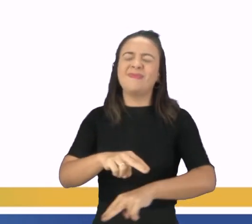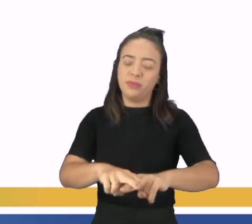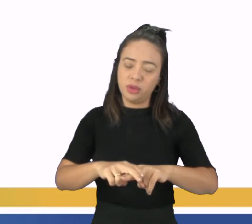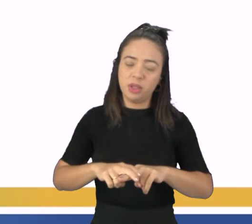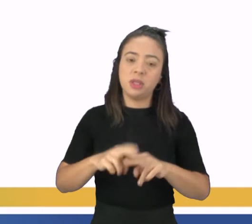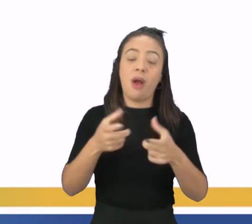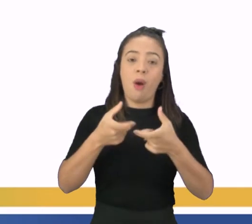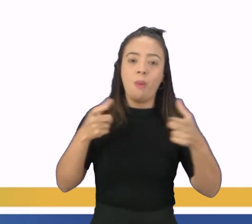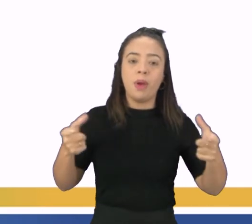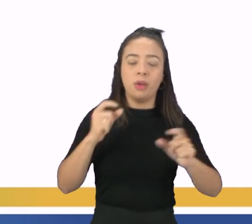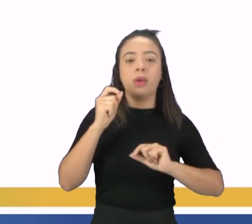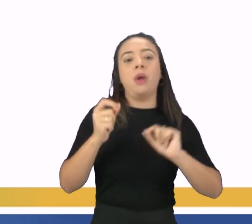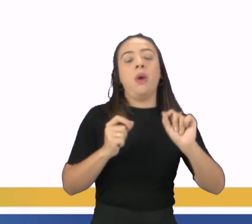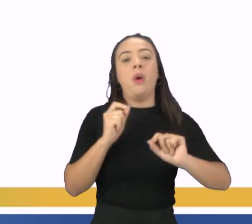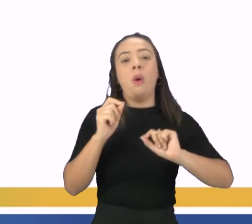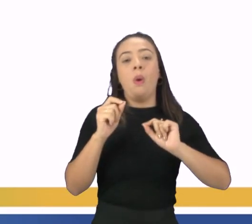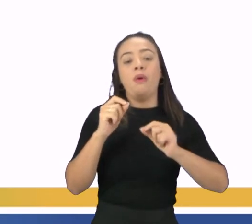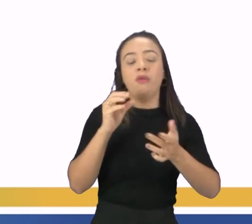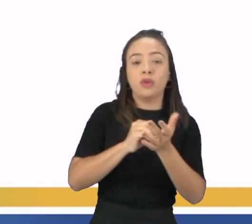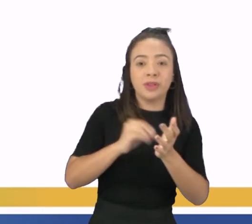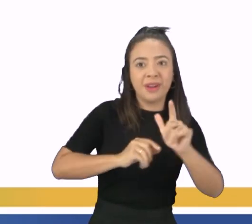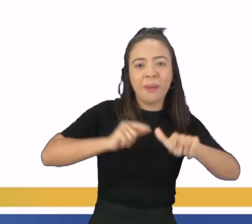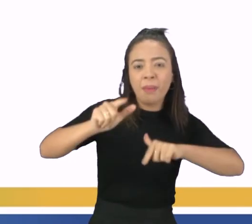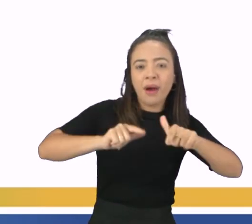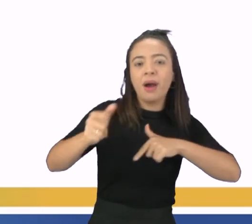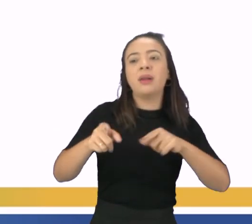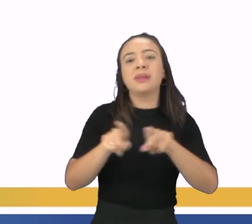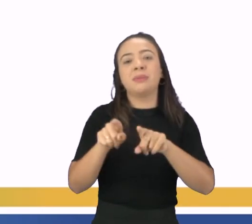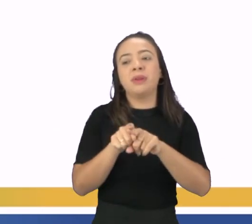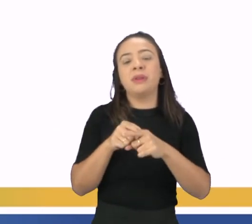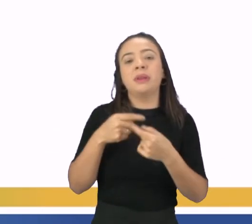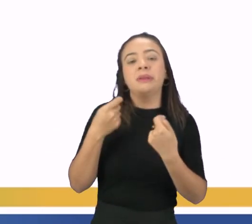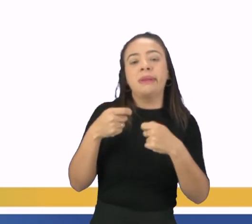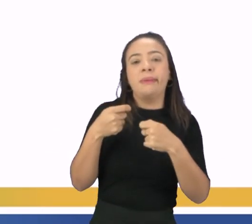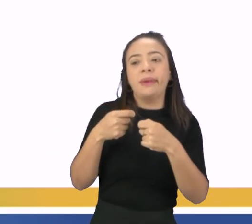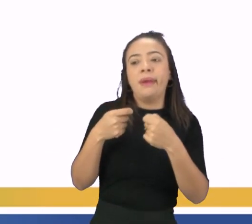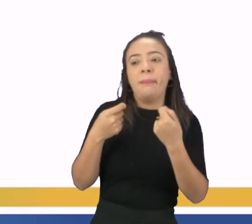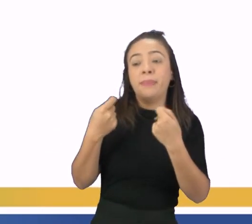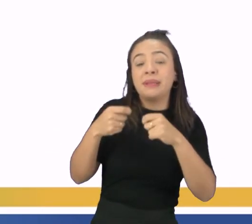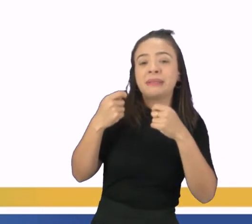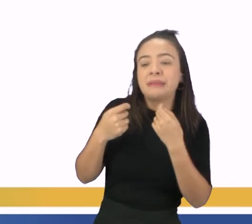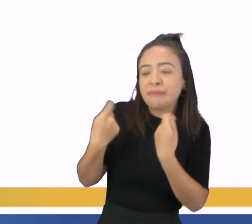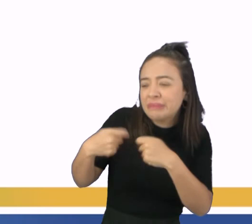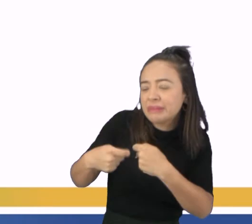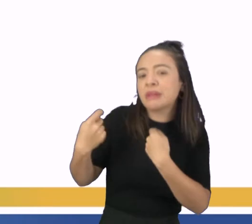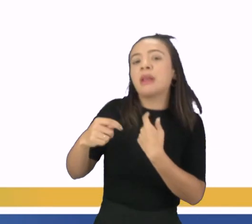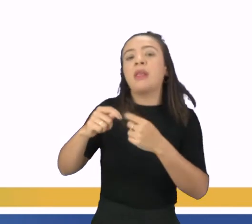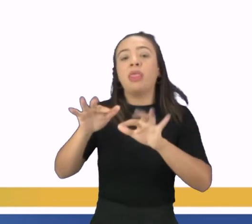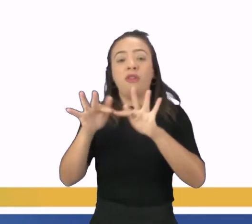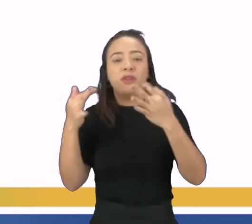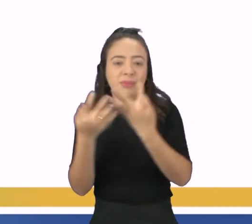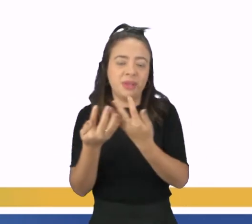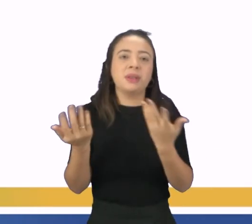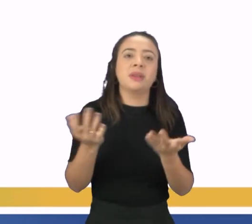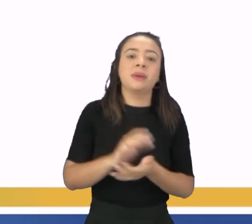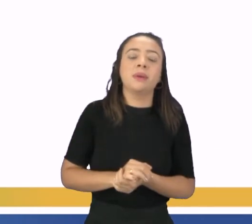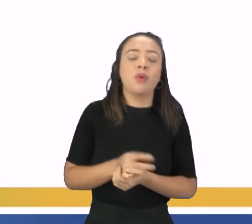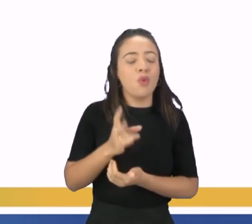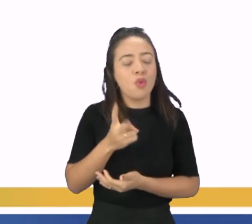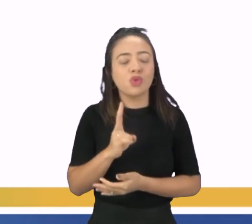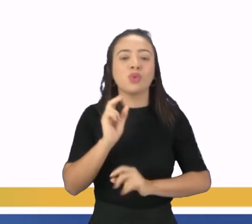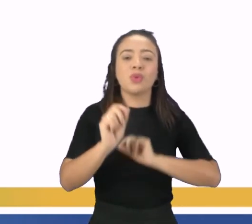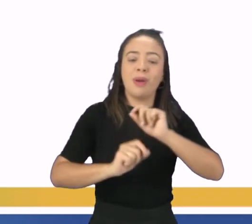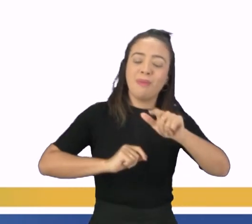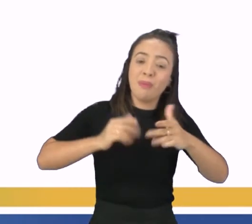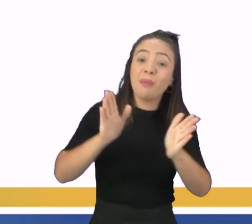de desemprego, dependência financeira dos familiares. Esses fatores contribuem para a perpetuação da pobreza, baixo nível